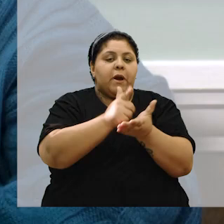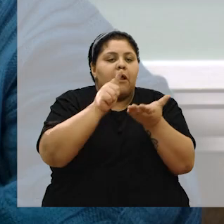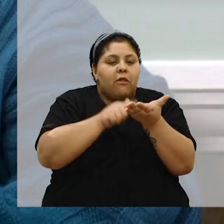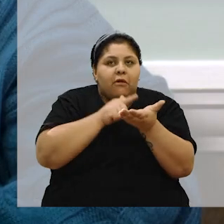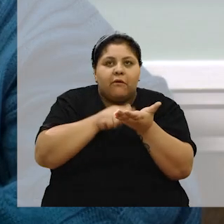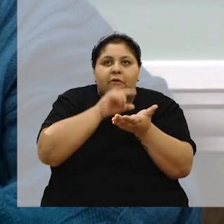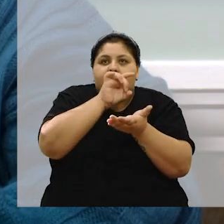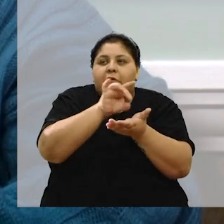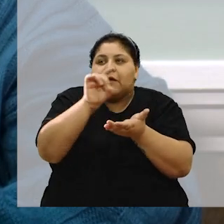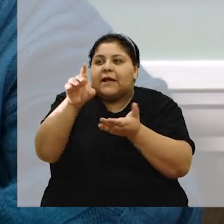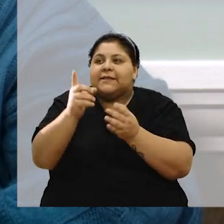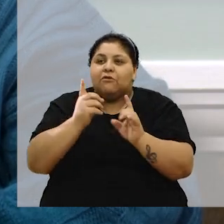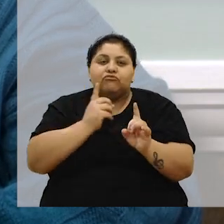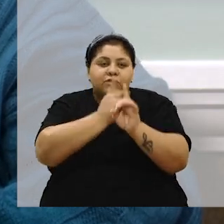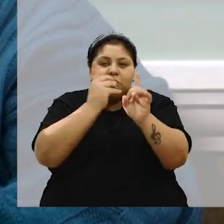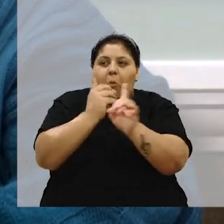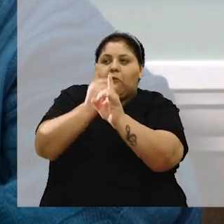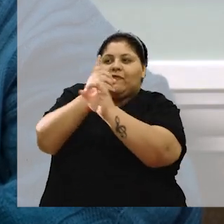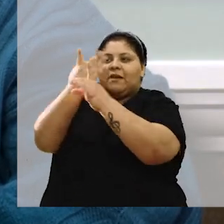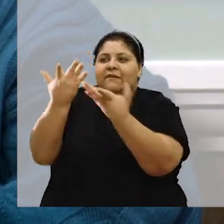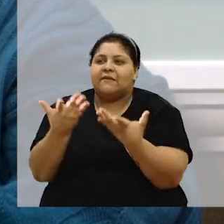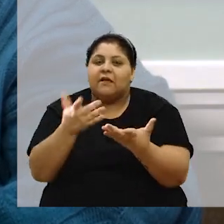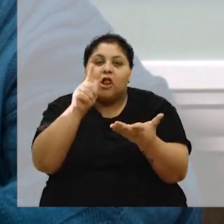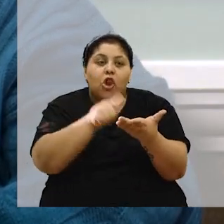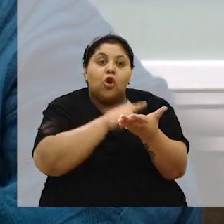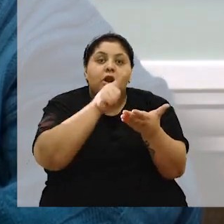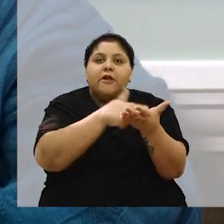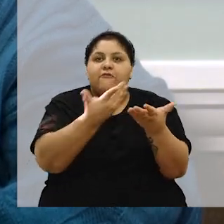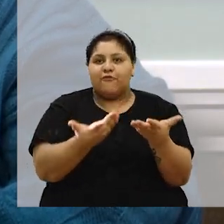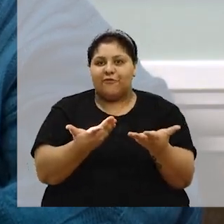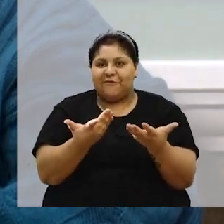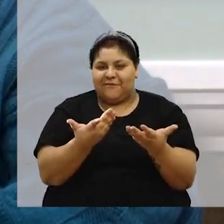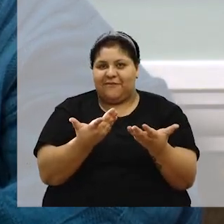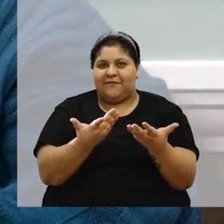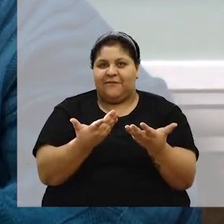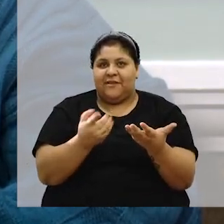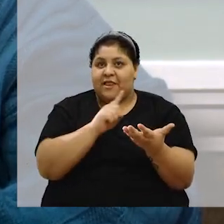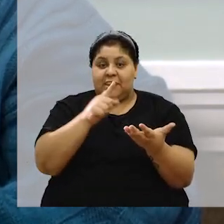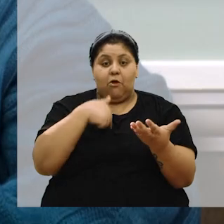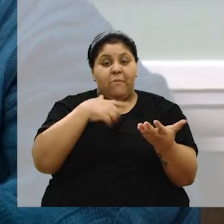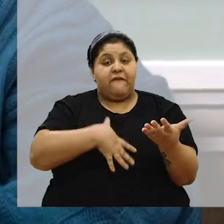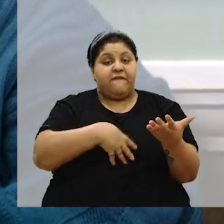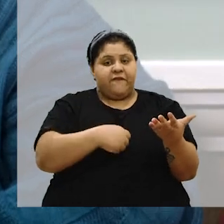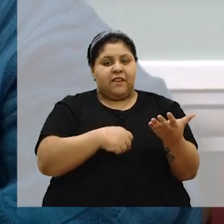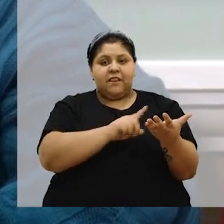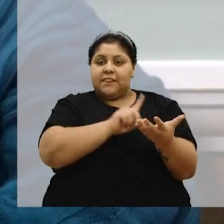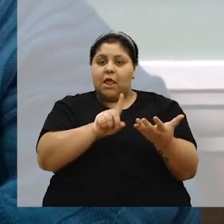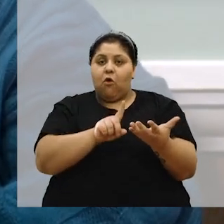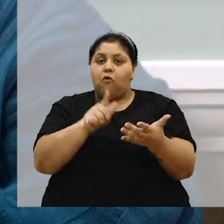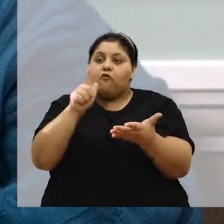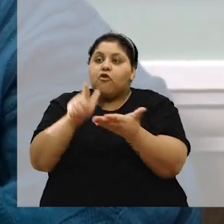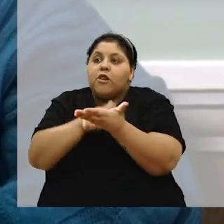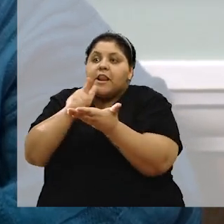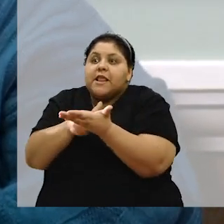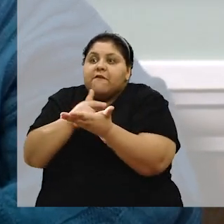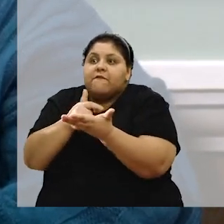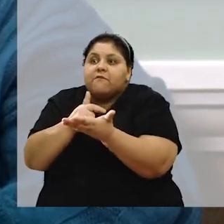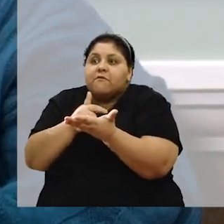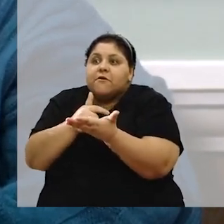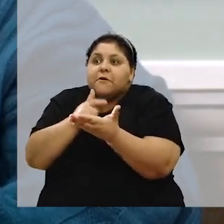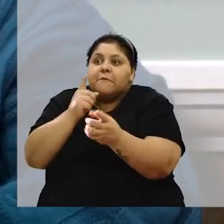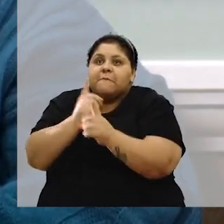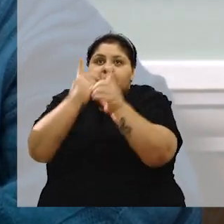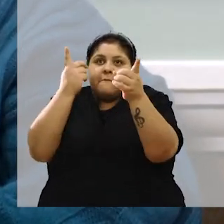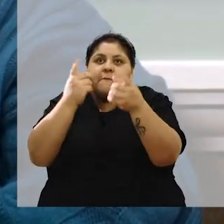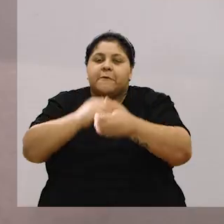comprar um livrinho, né? E cada um se encontrando aqui. O livro fez isso. Não foi minha filha Carolina, foi o